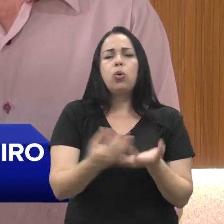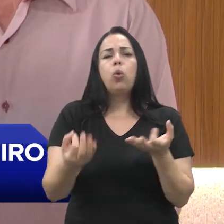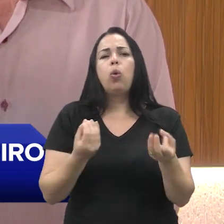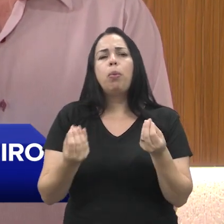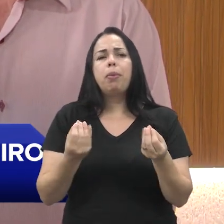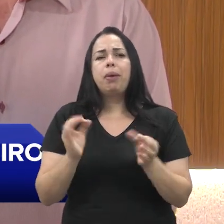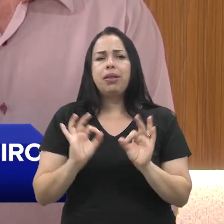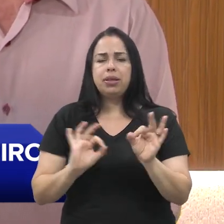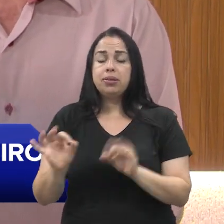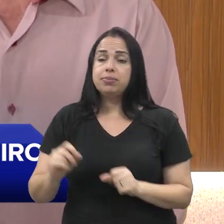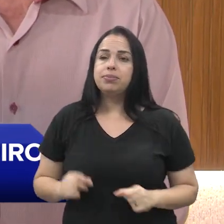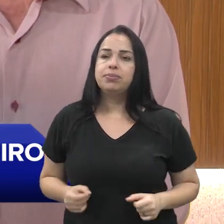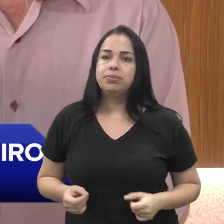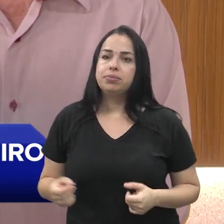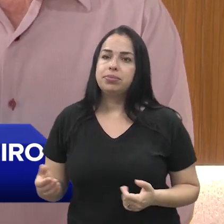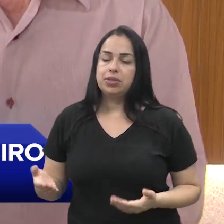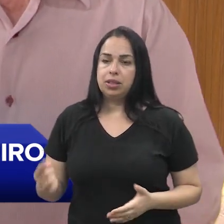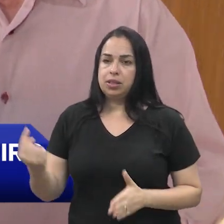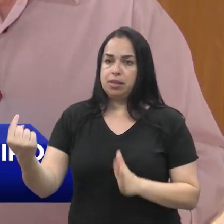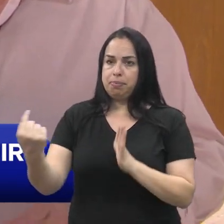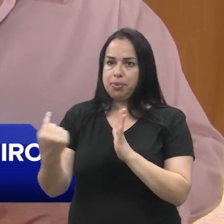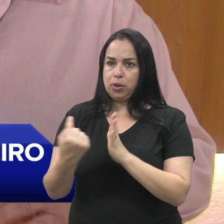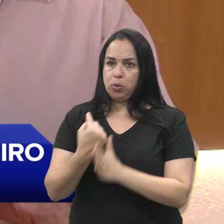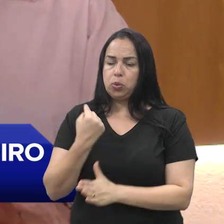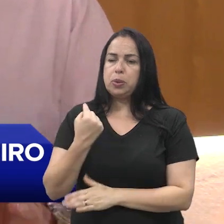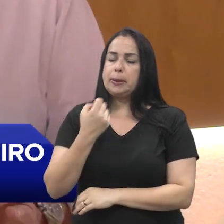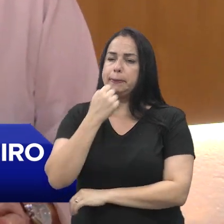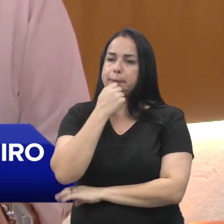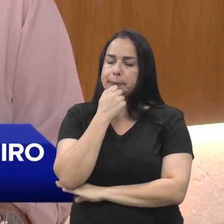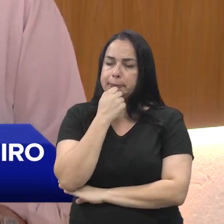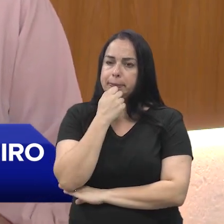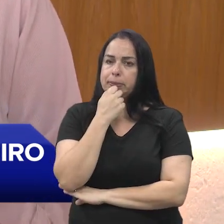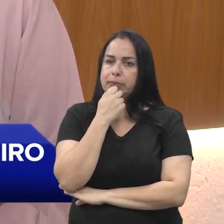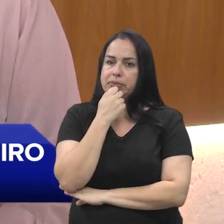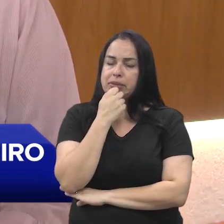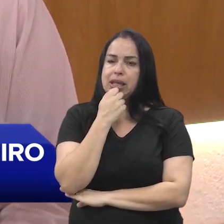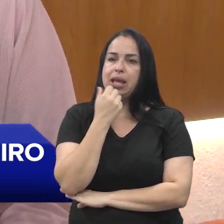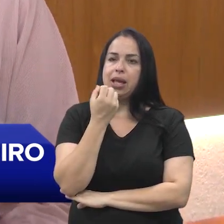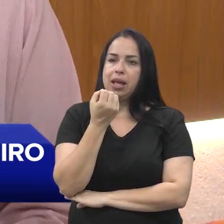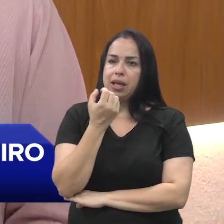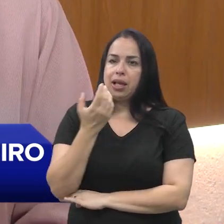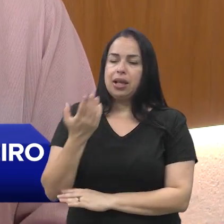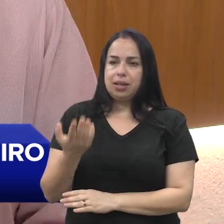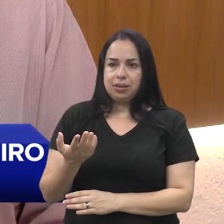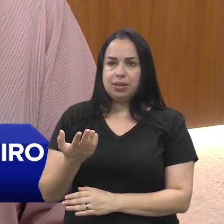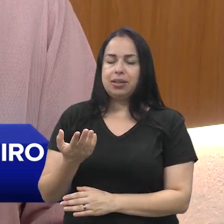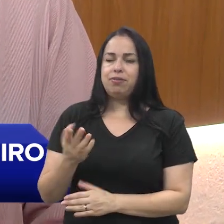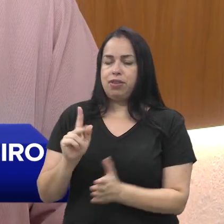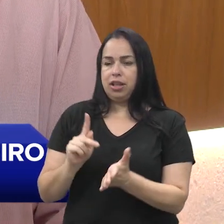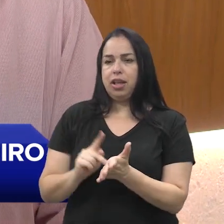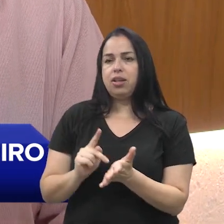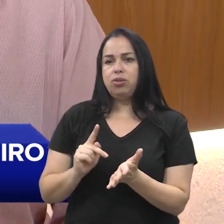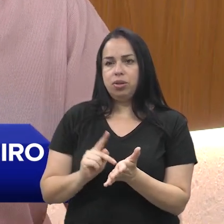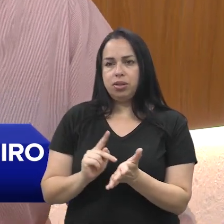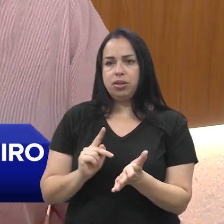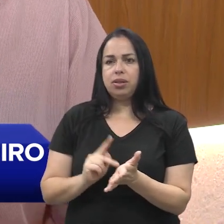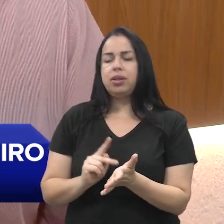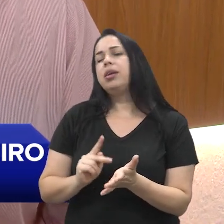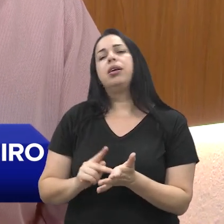fazer agora ainda em janeiro, como se planejar? Essa sua pergunta, realmente ela preenche